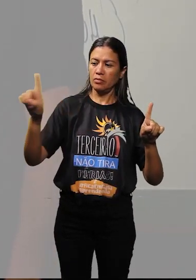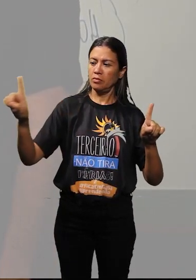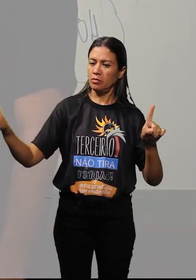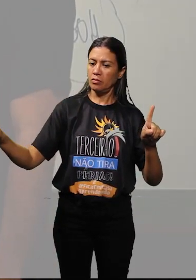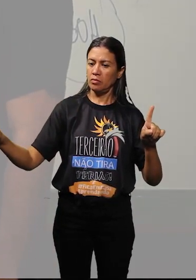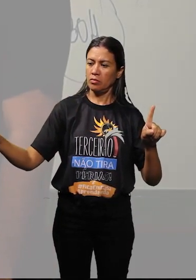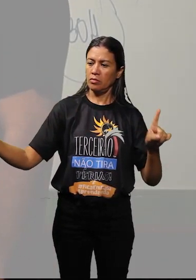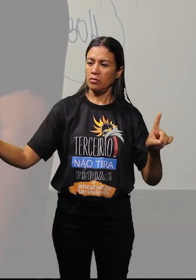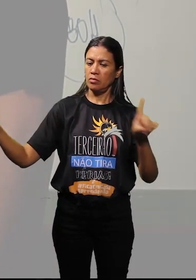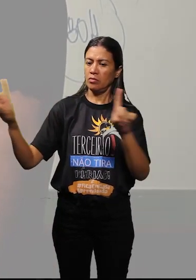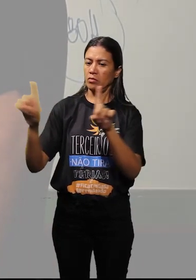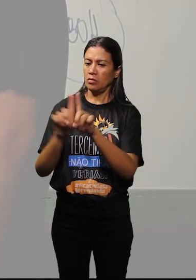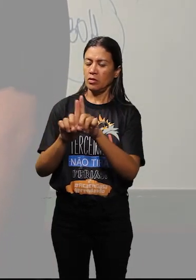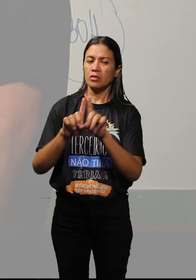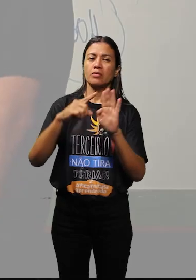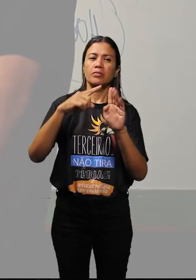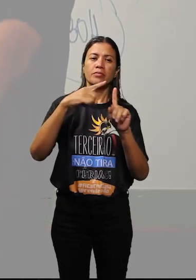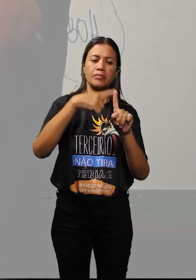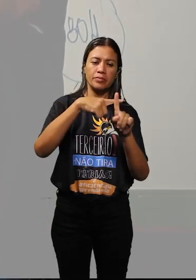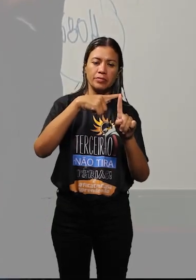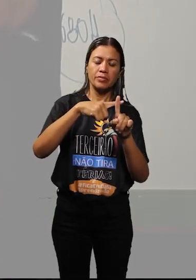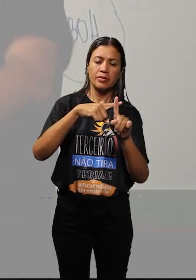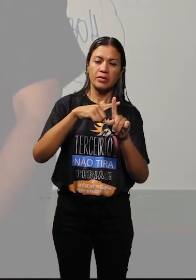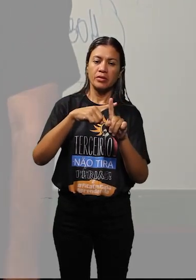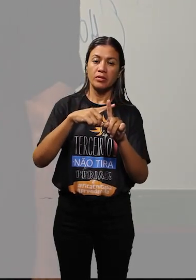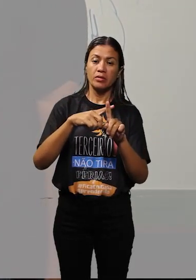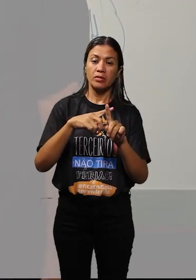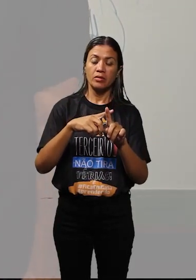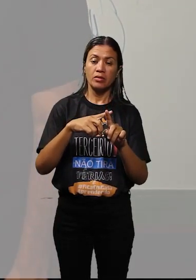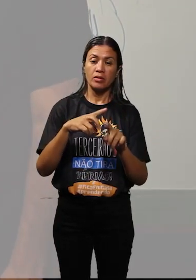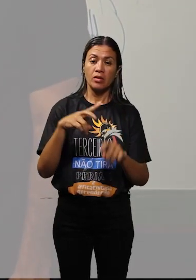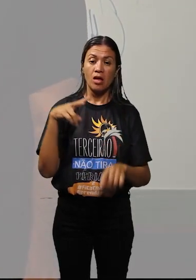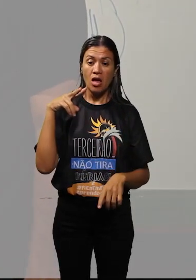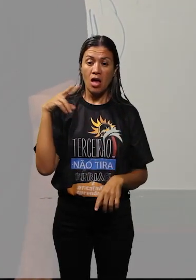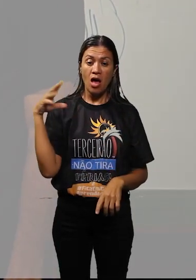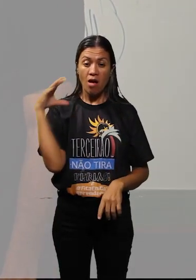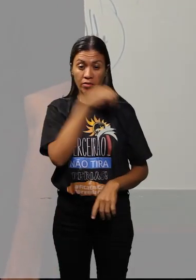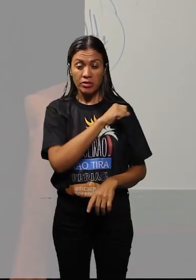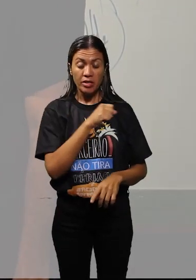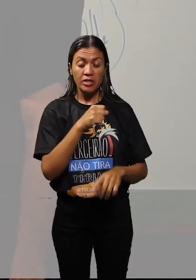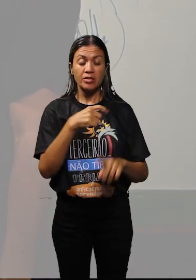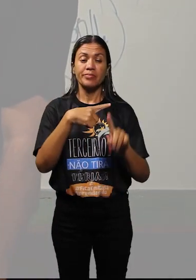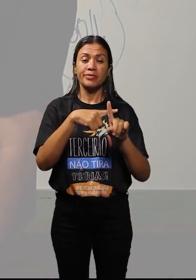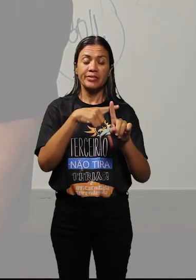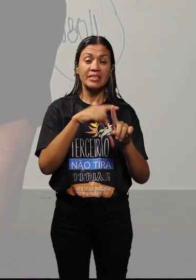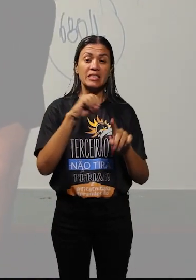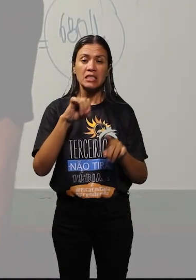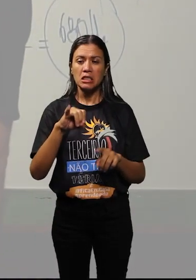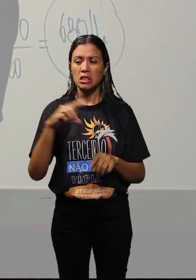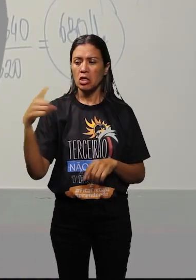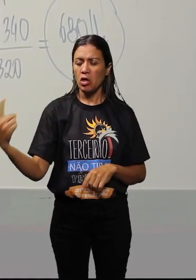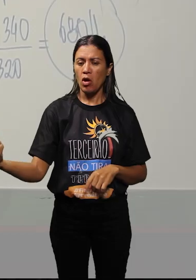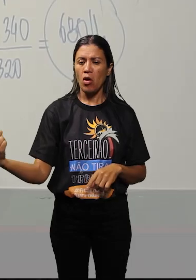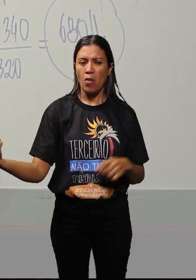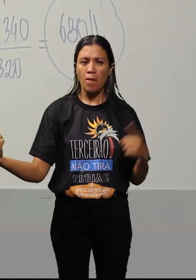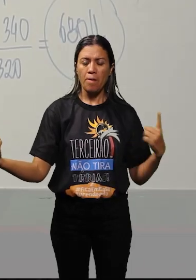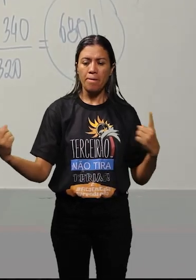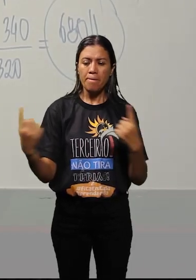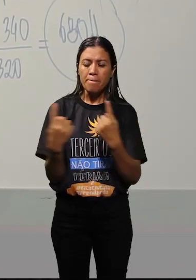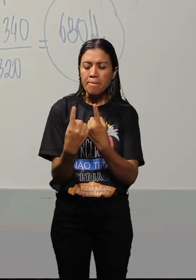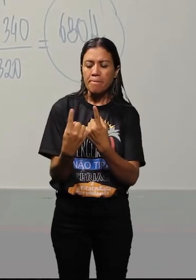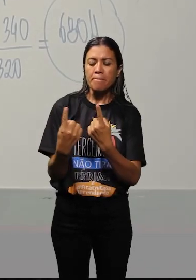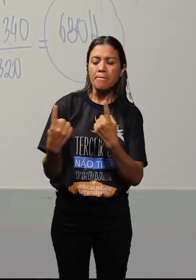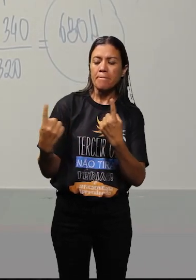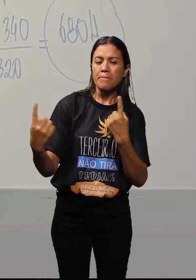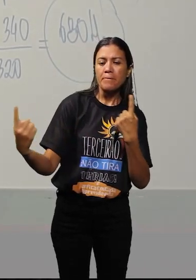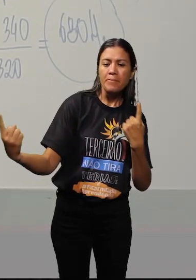aproximando da fonte, ele vem para o positivo. Aí a velocidade dele lá na fórmula vai ser uma velocidade positiva. Se o observador estiver tentando se afastar